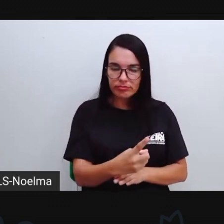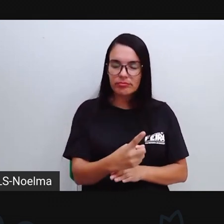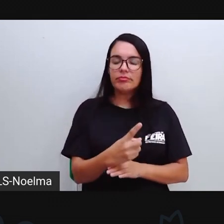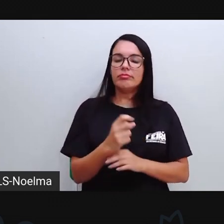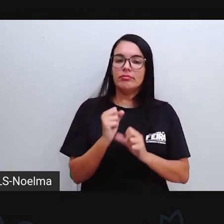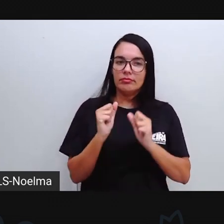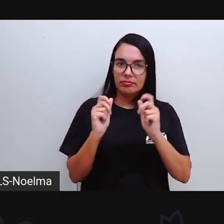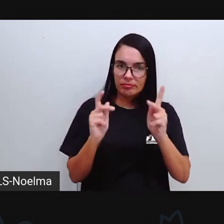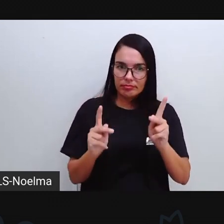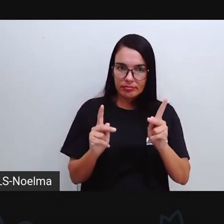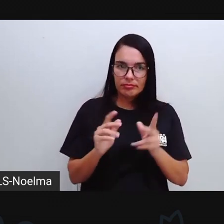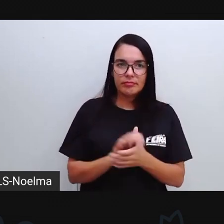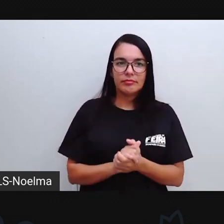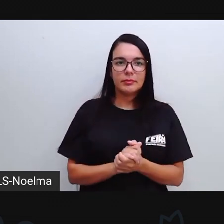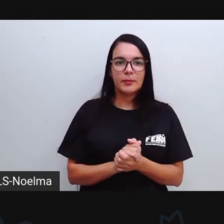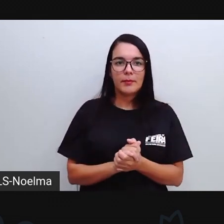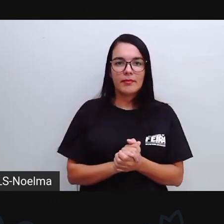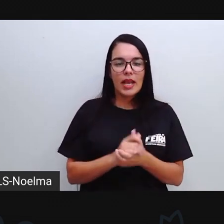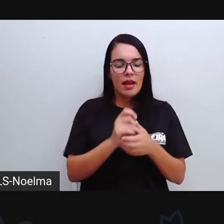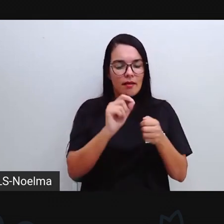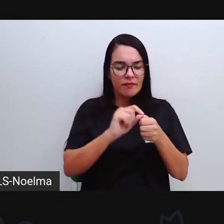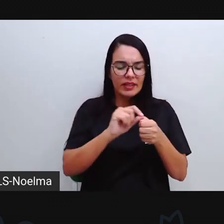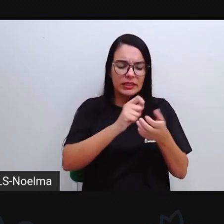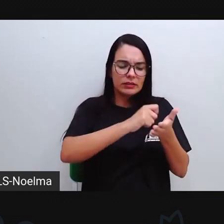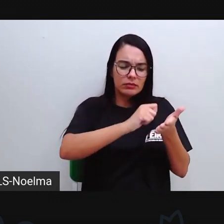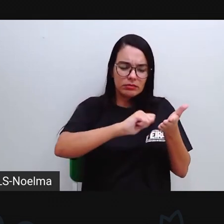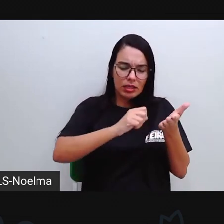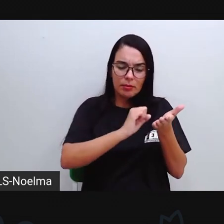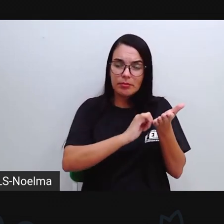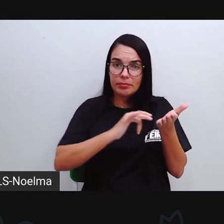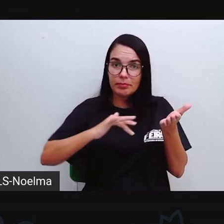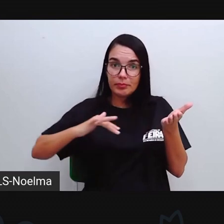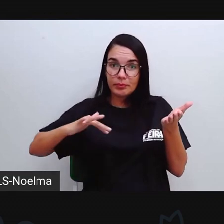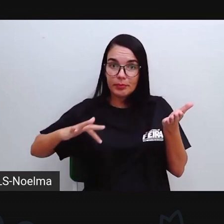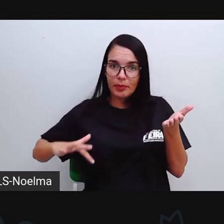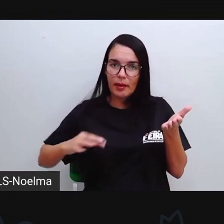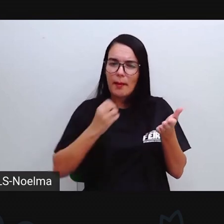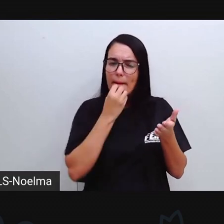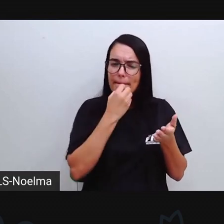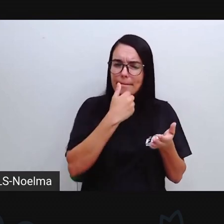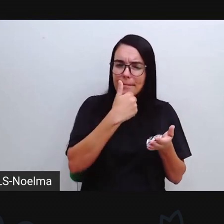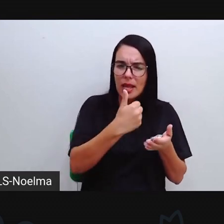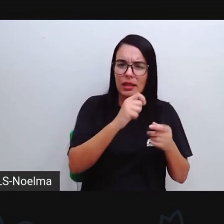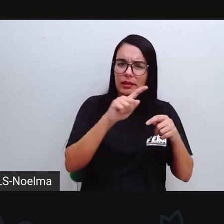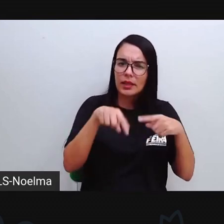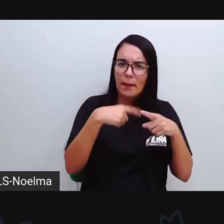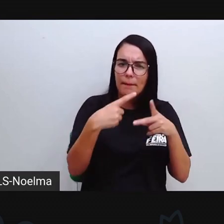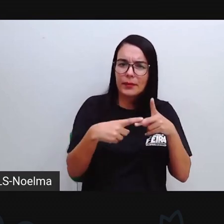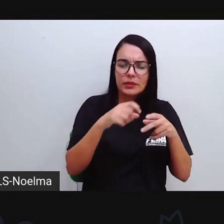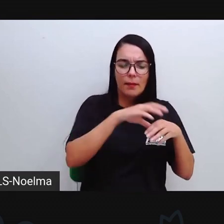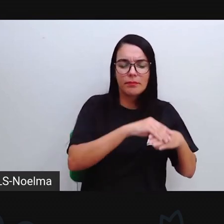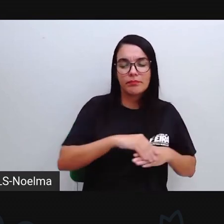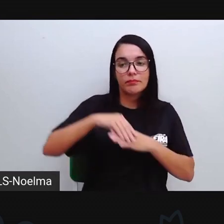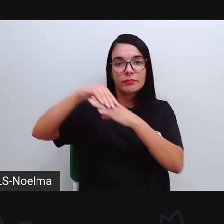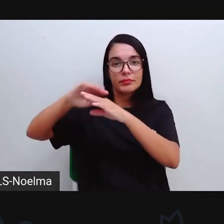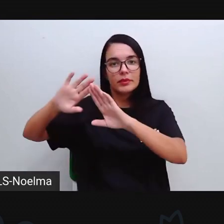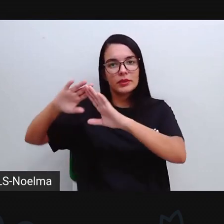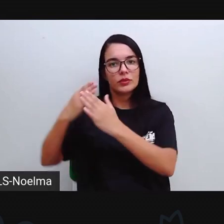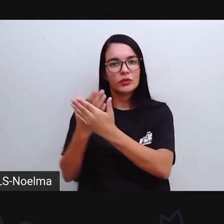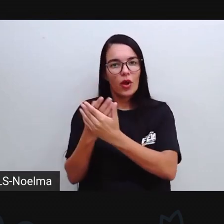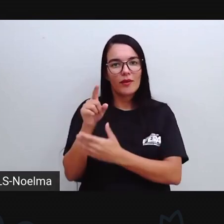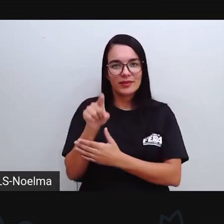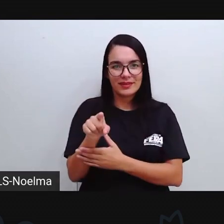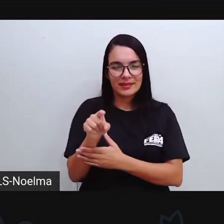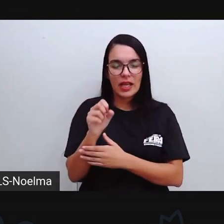sua professora. Realize essa atividade com muito cuidado, com muito capricho, que deverão ser devolvidas às escolas de